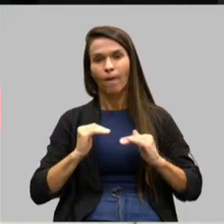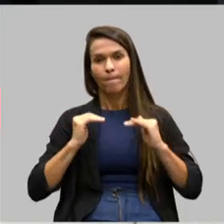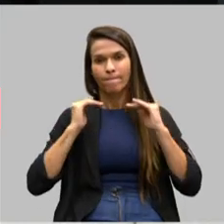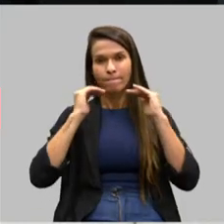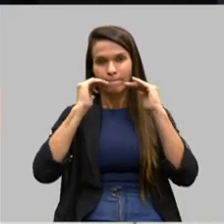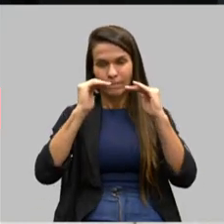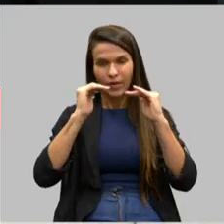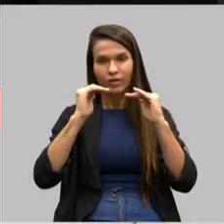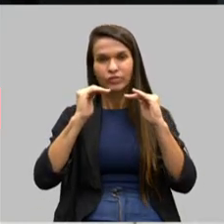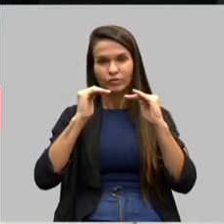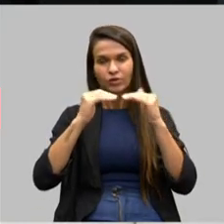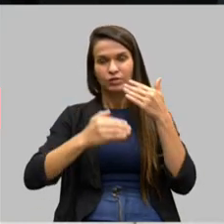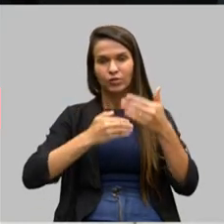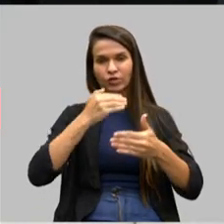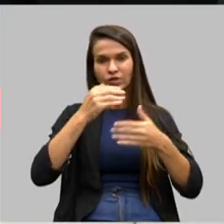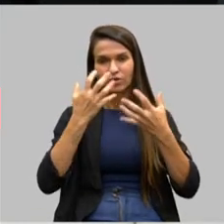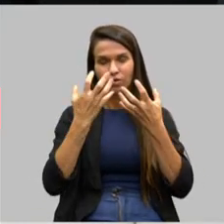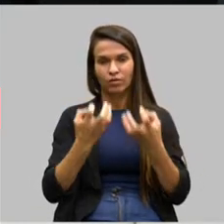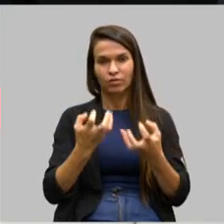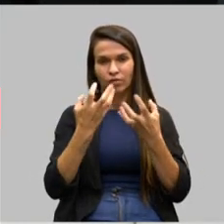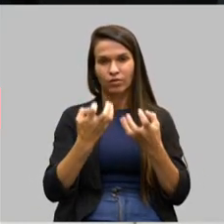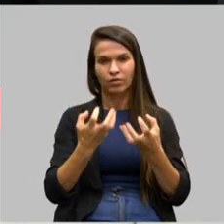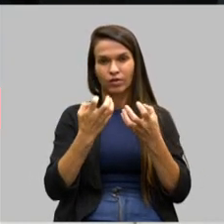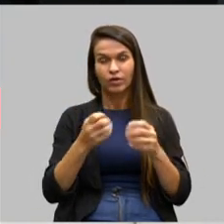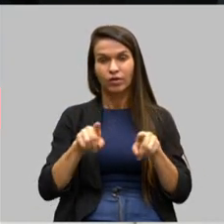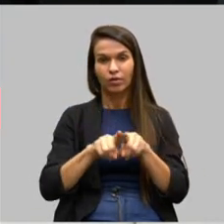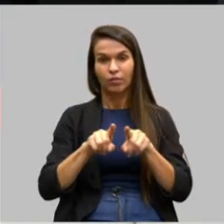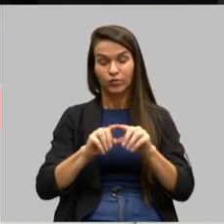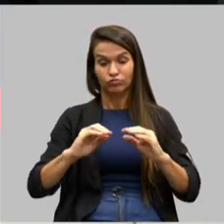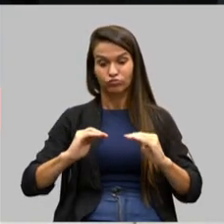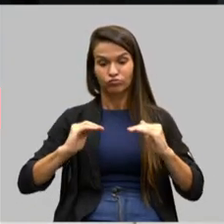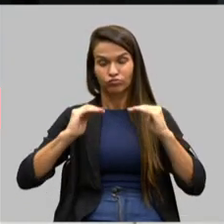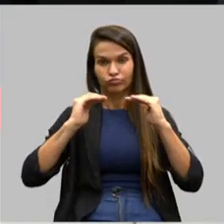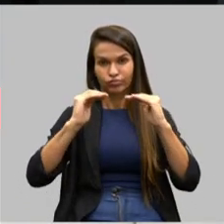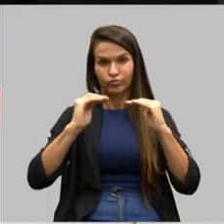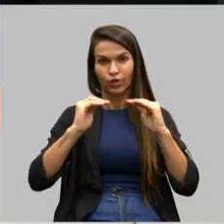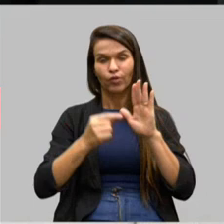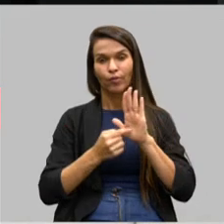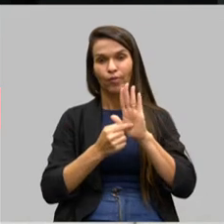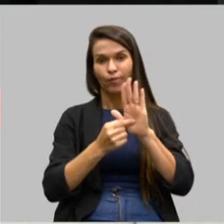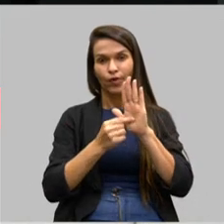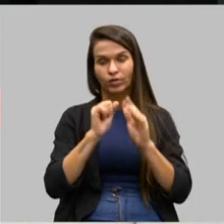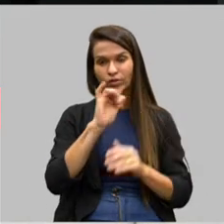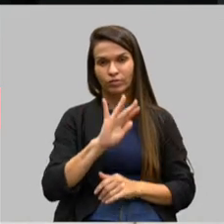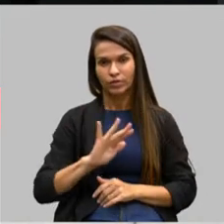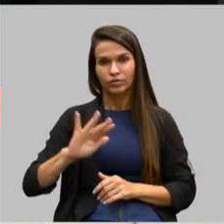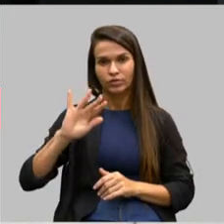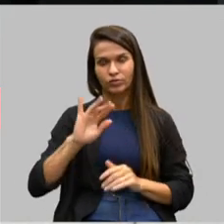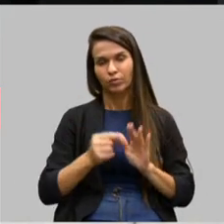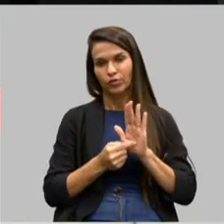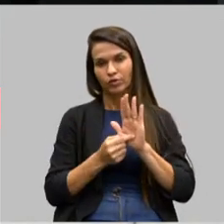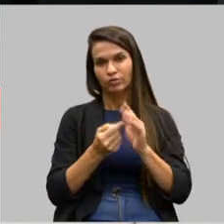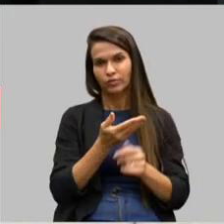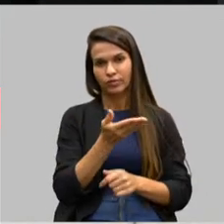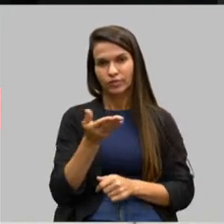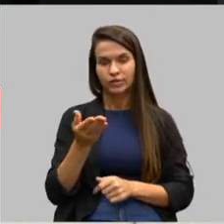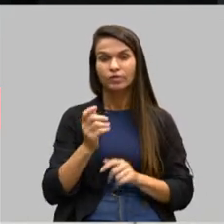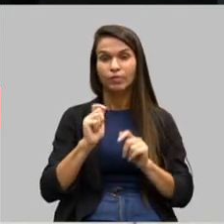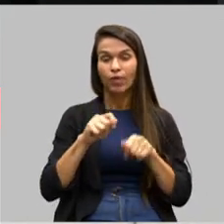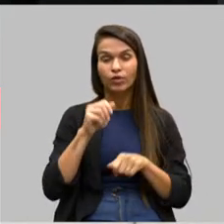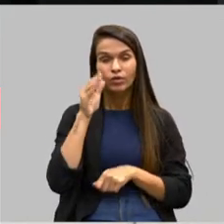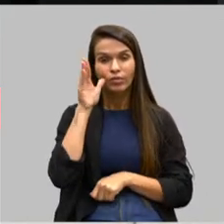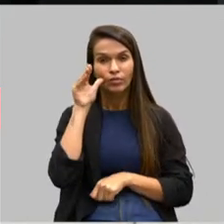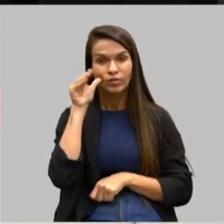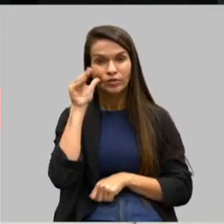na atmosfera e reemissão para a superfície. É o que mostra essa figura que está sendo projetada. Vocês podem observar